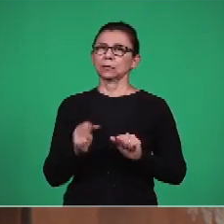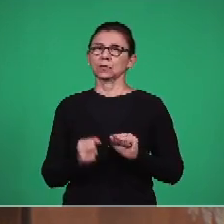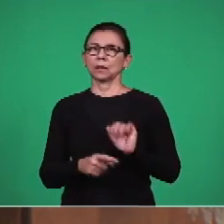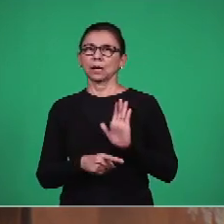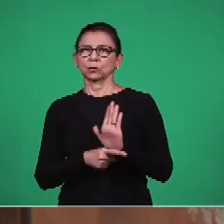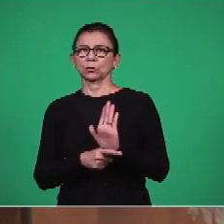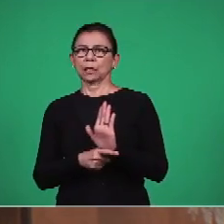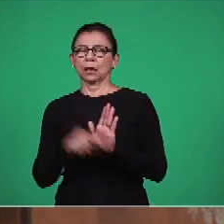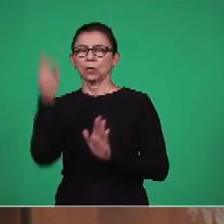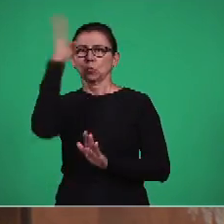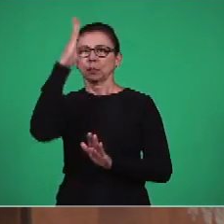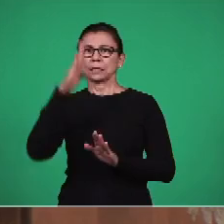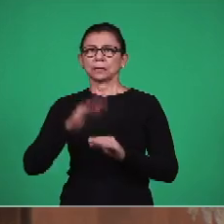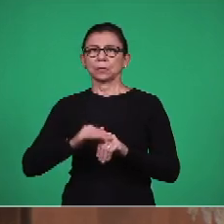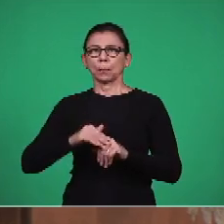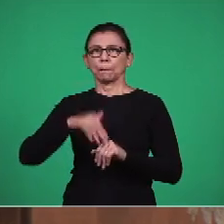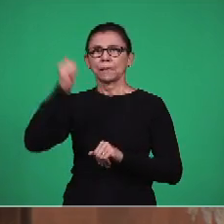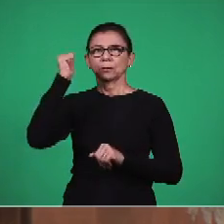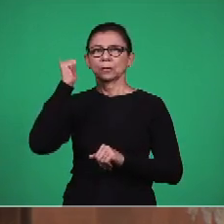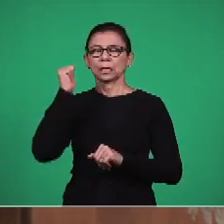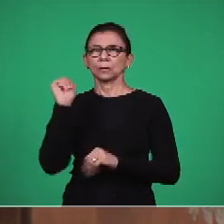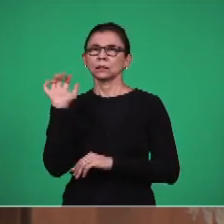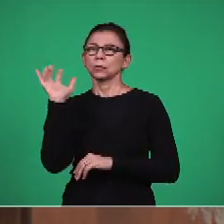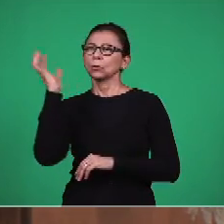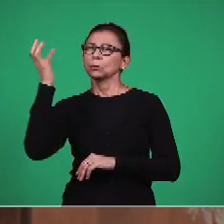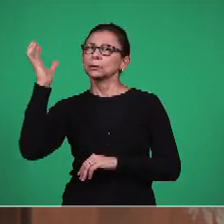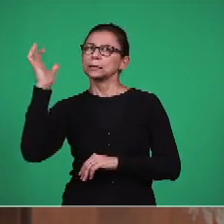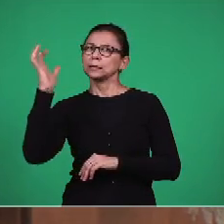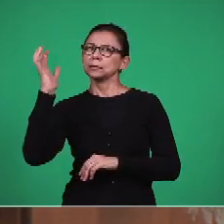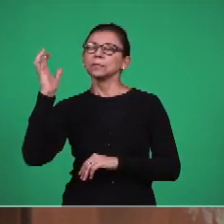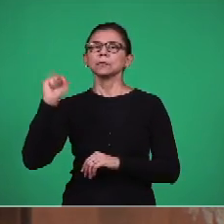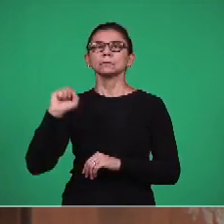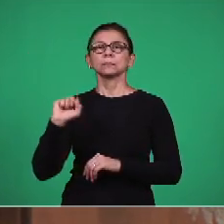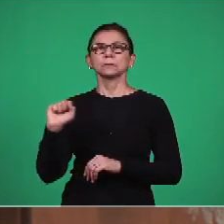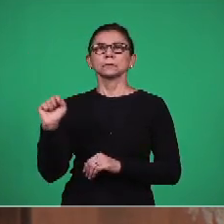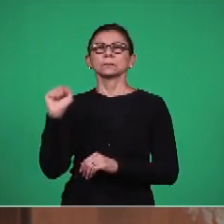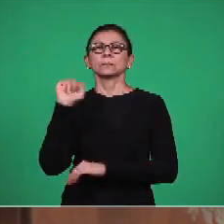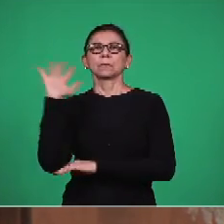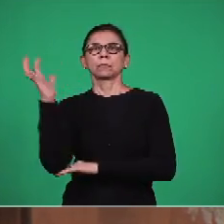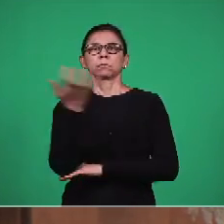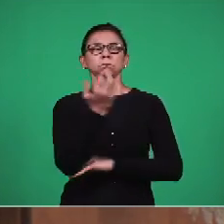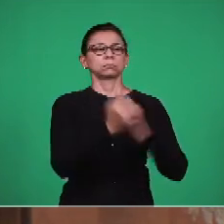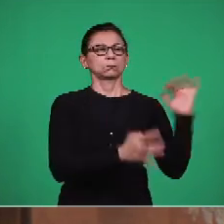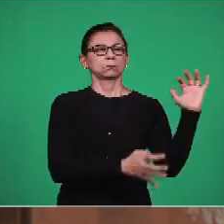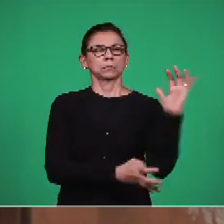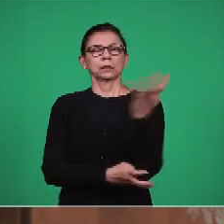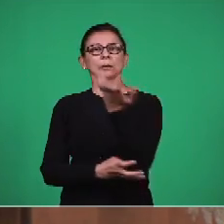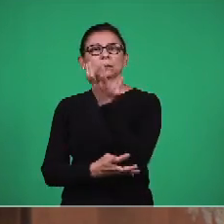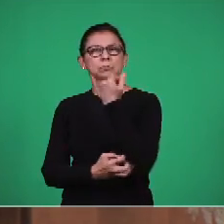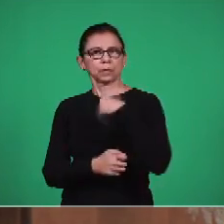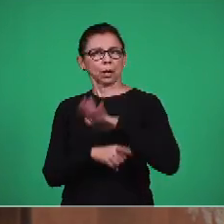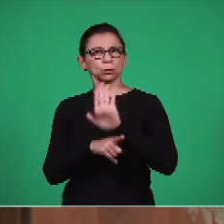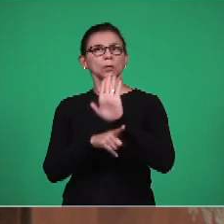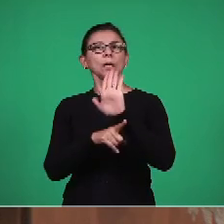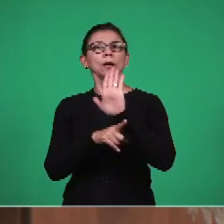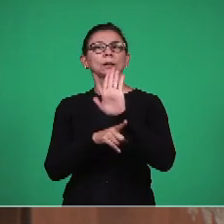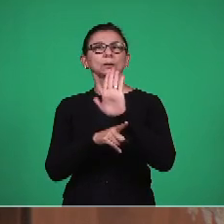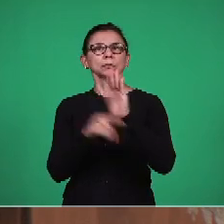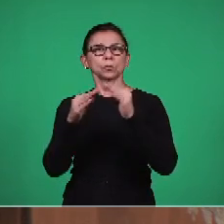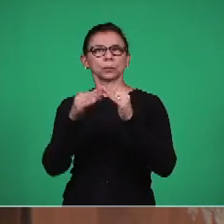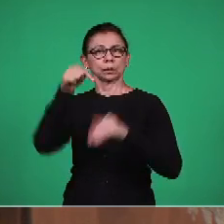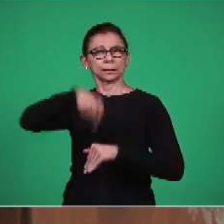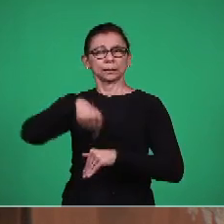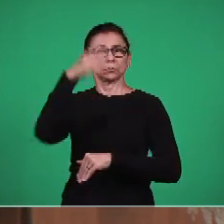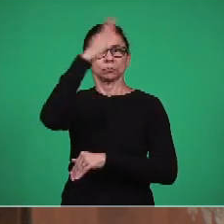a melhorar suas condições climáticas, seja o que for, meio ambiente, seja o que for. É a nossa obrigação. Nós moramos aqui, nós não moramos lá